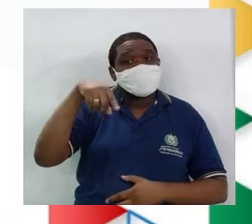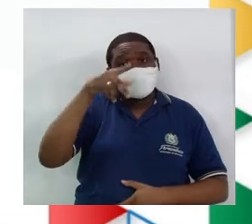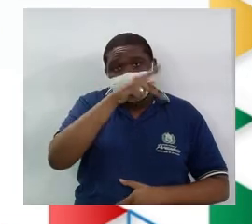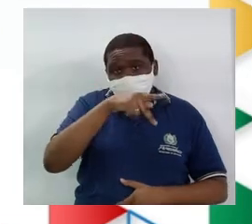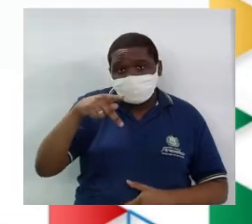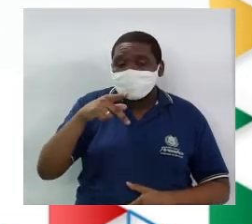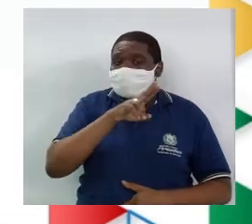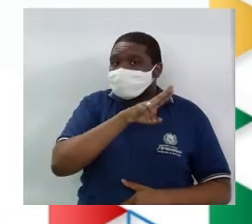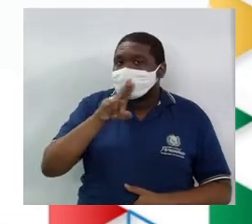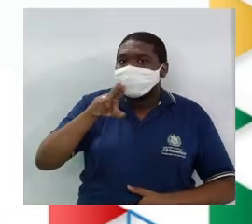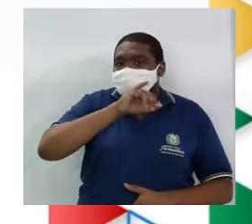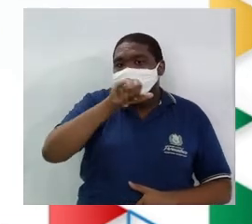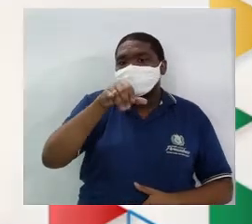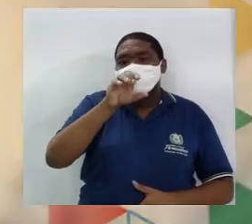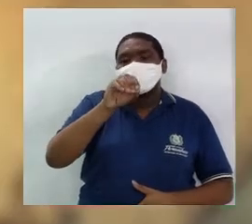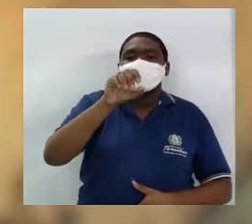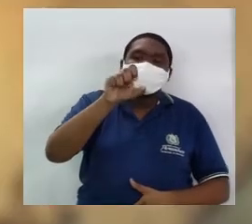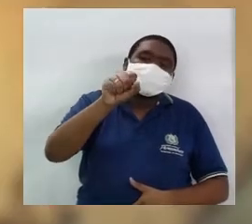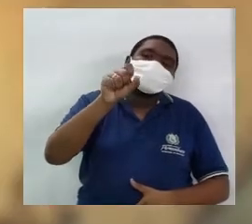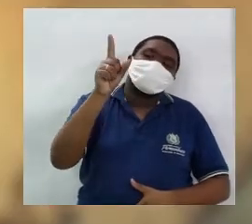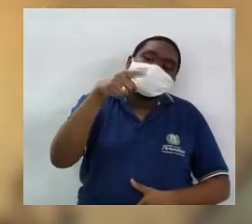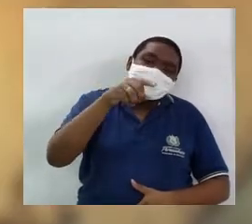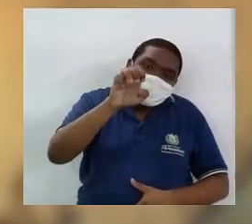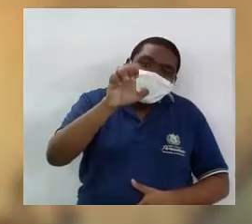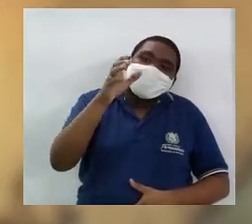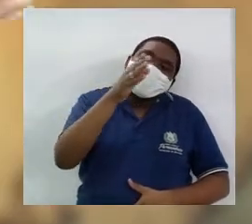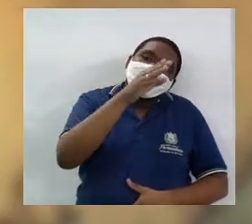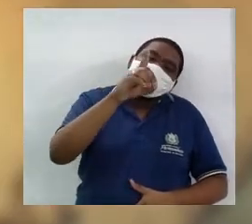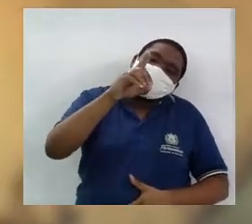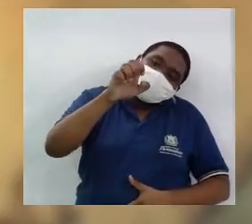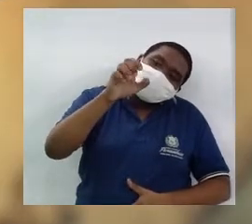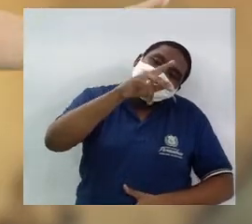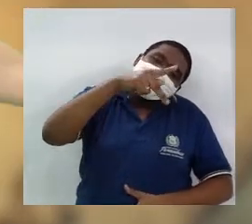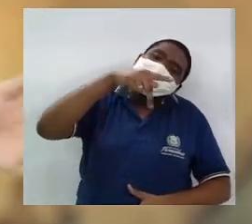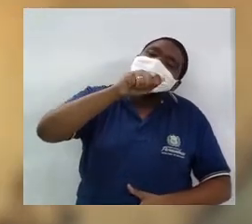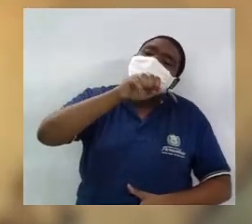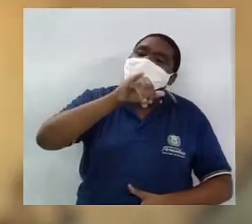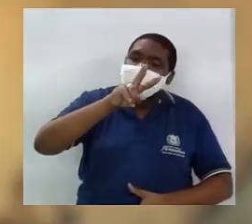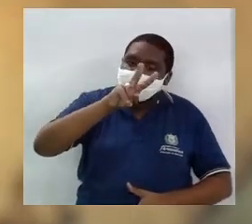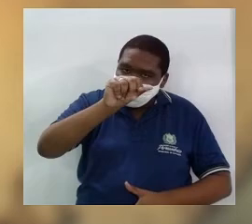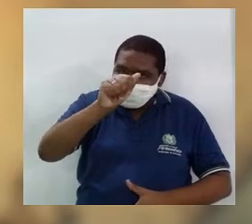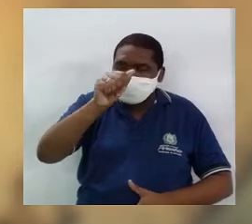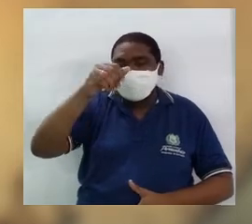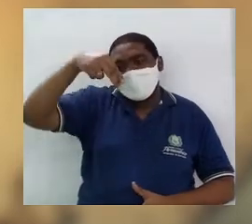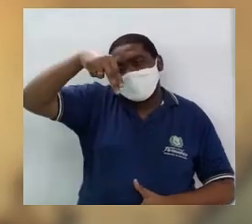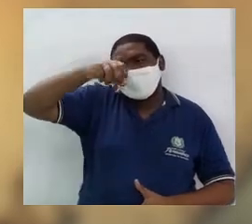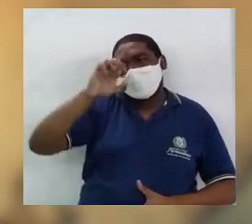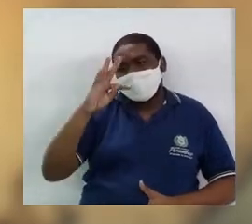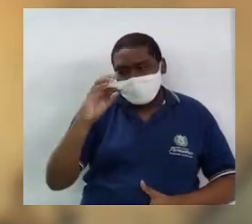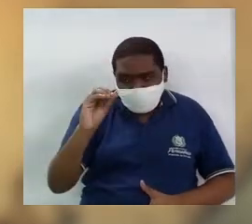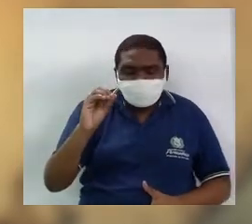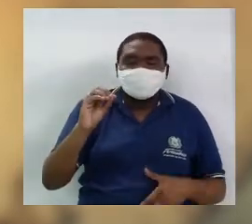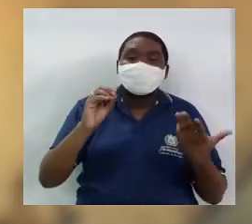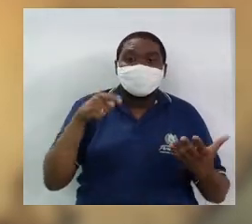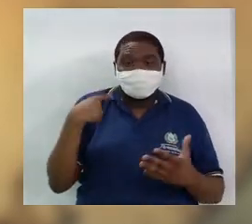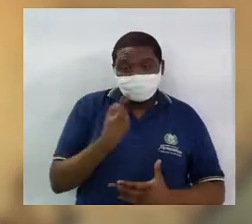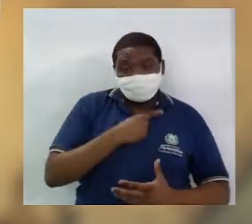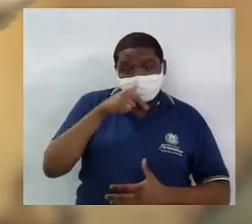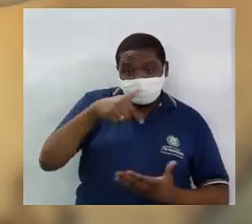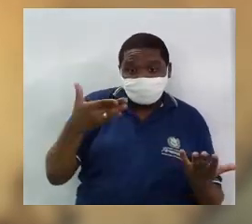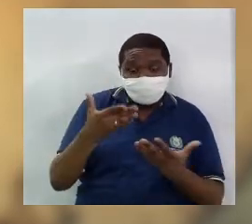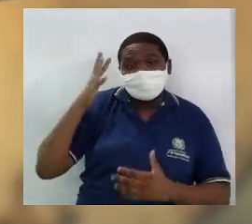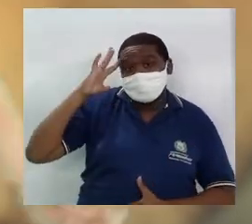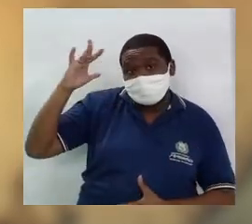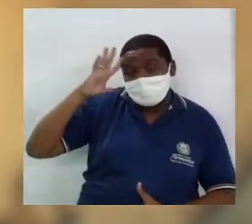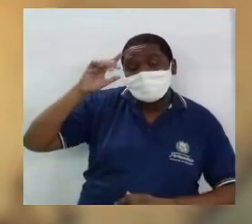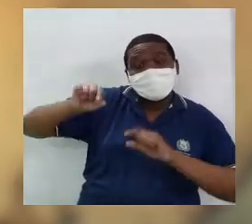educador José de Paiva Neto. Lembrar que a reflexão inicial da nossa aula de hoje foi